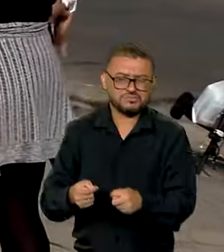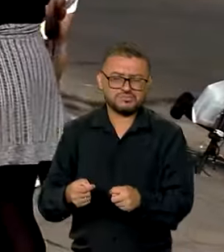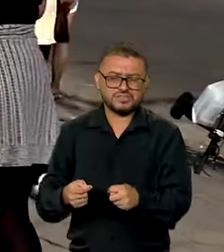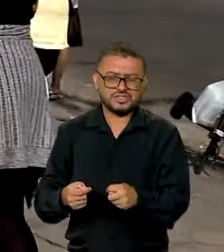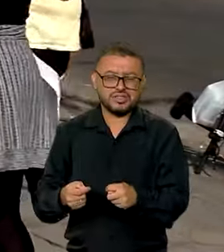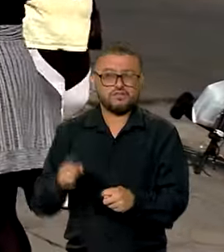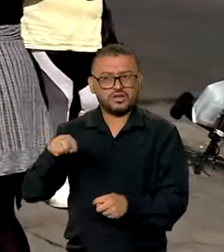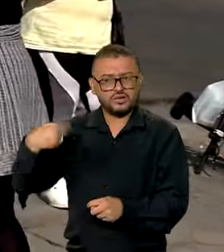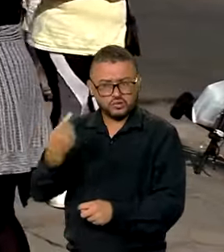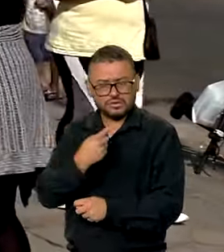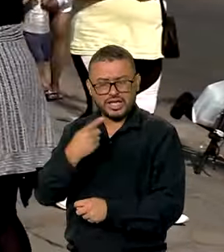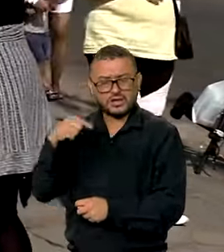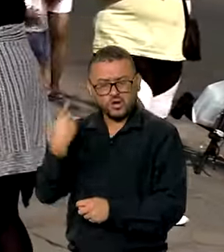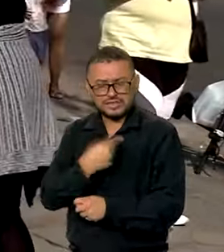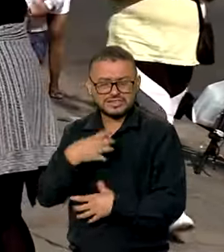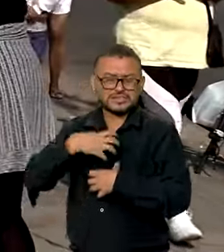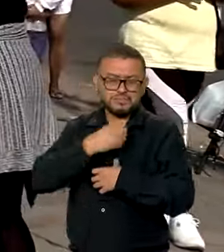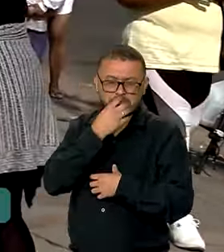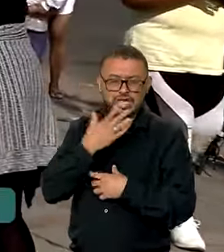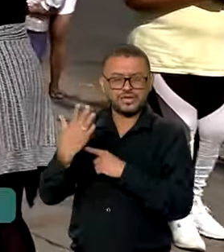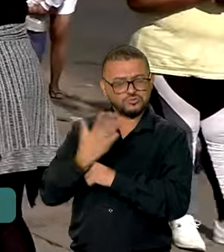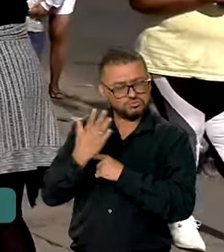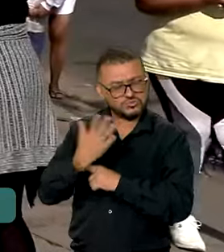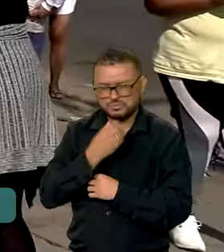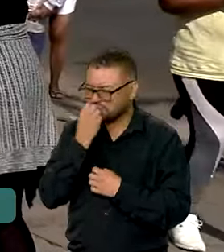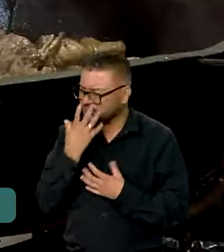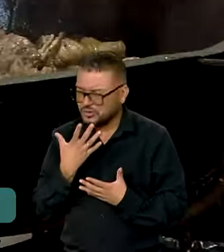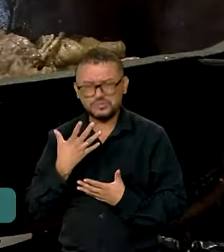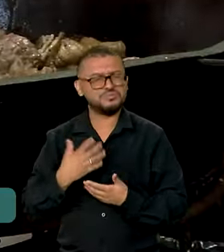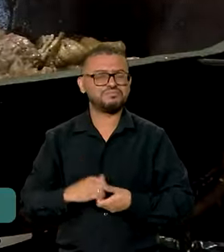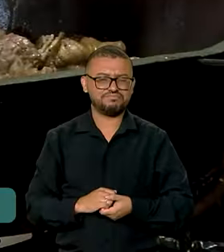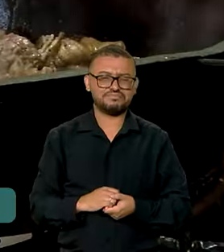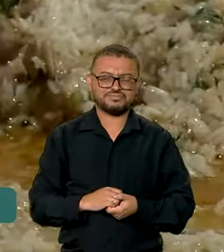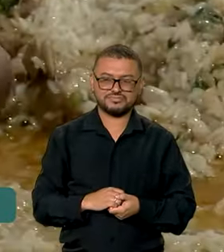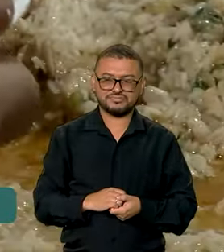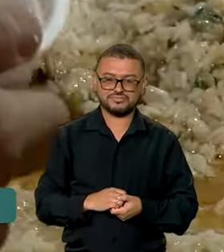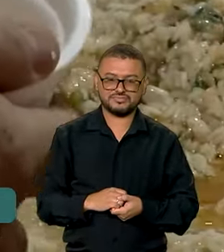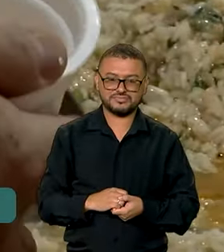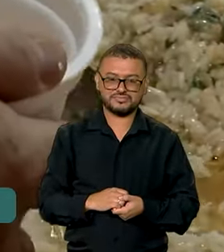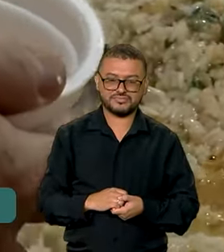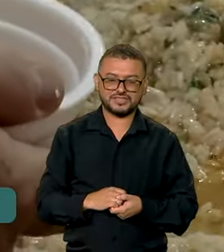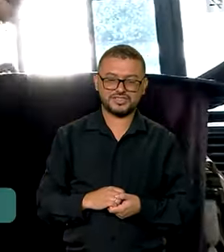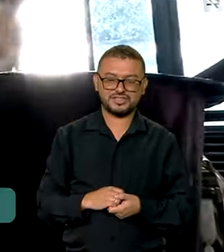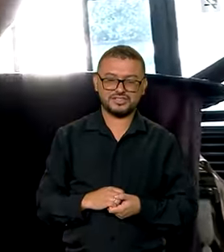uma força enorme para a gente. Está ajudando? Bastante.